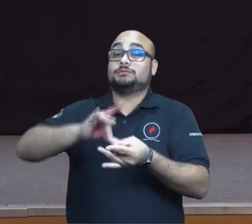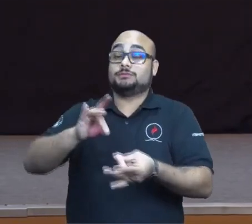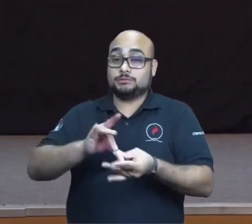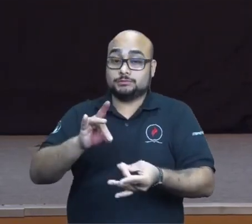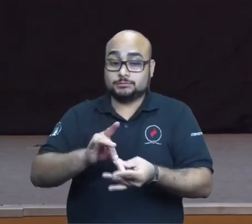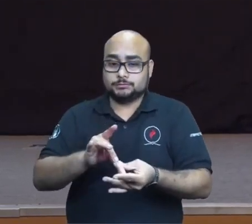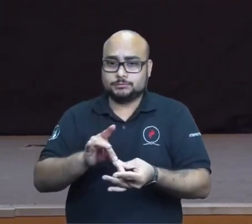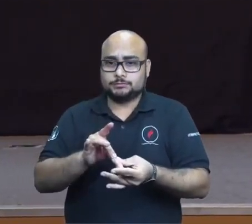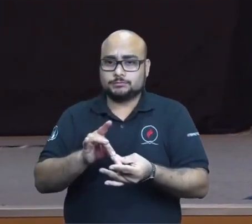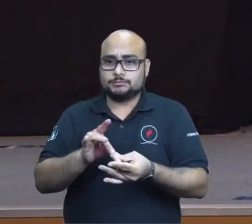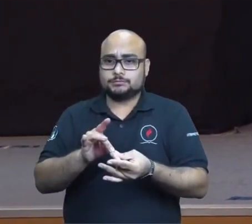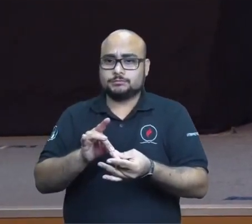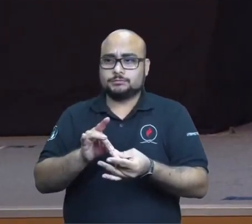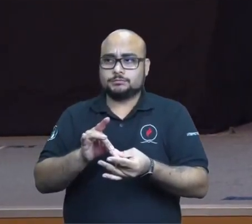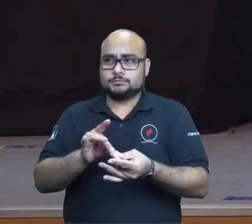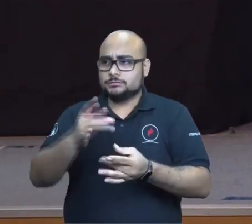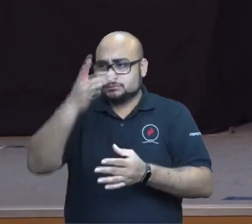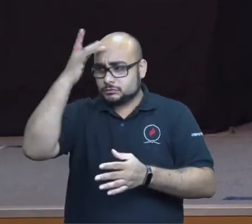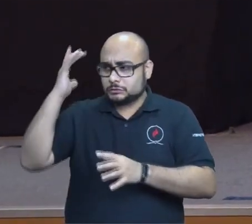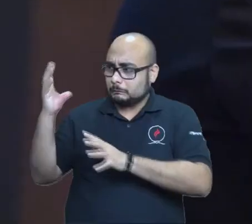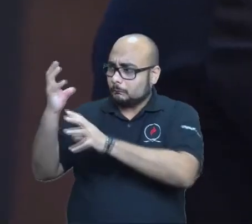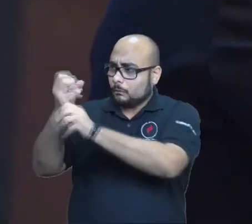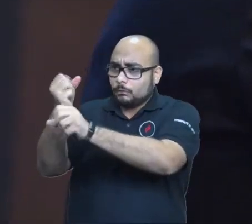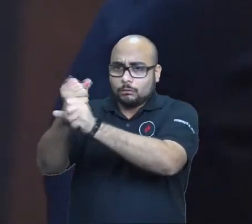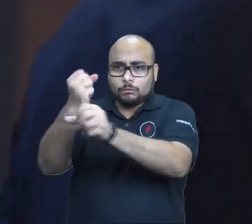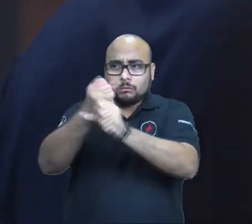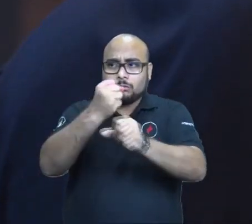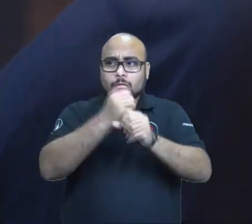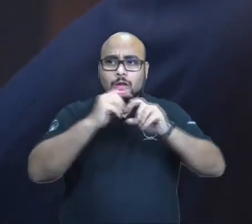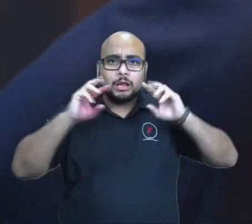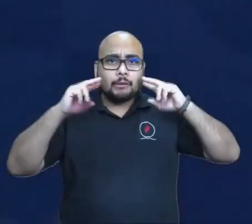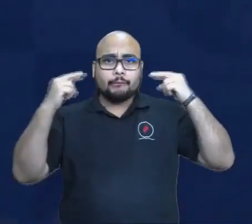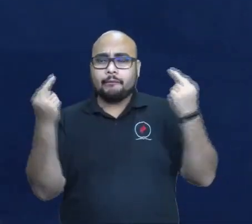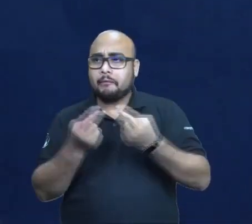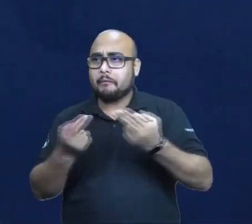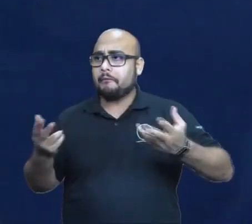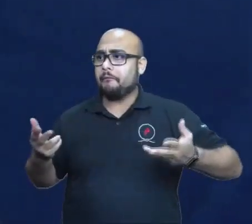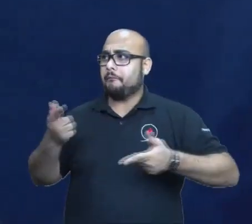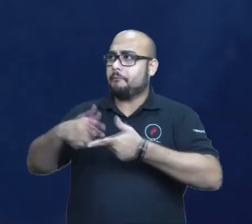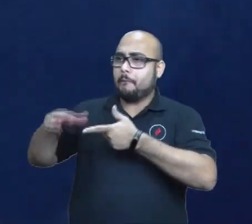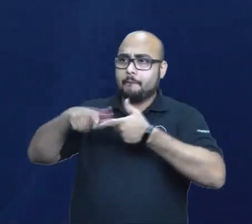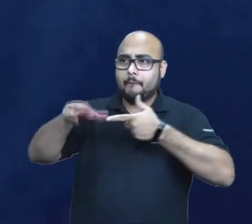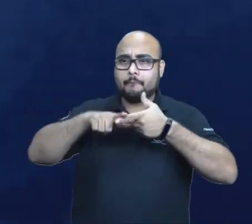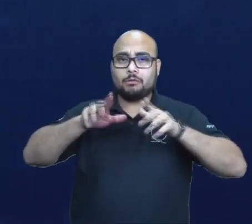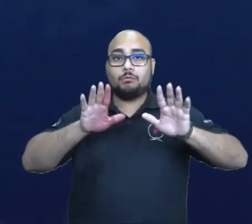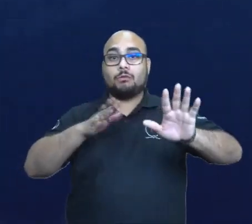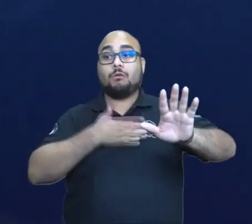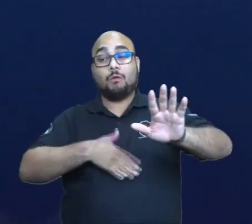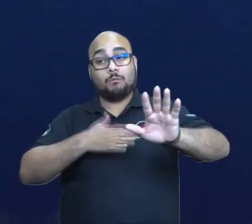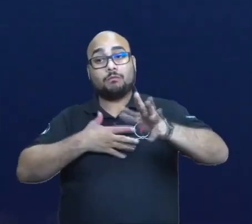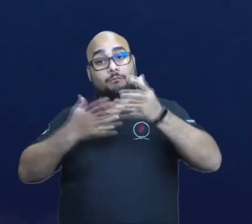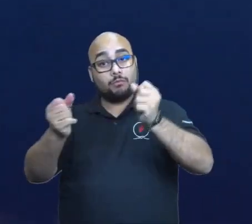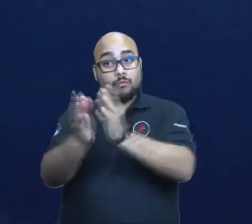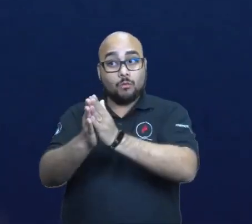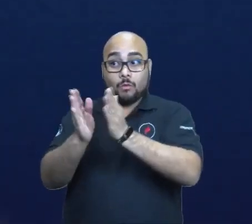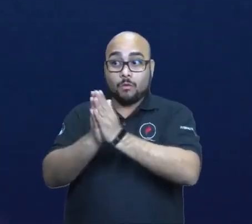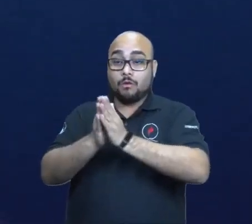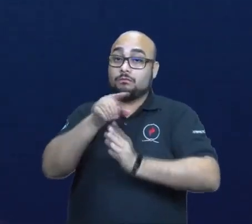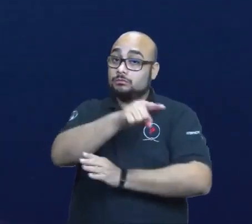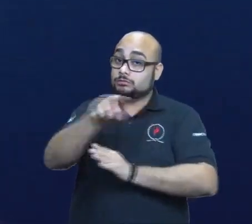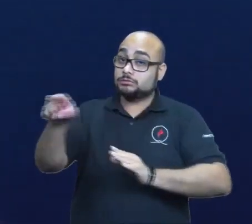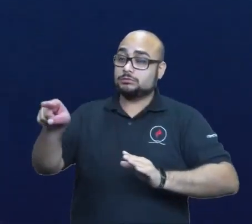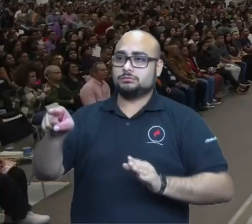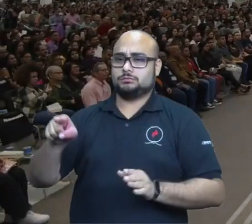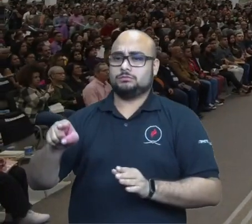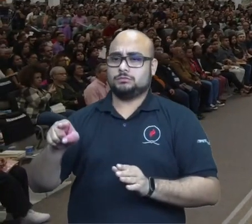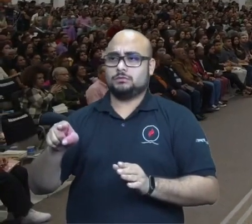parar uma reunião de todo mundo tá fazendo conta e vai dizer vamos orar a respeito desse negócio eu queria que você vai ser a pessoa que você taxada como